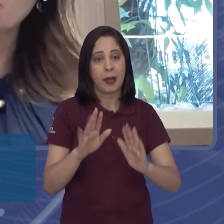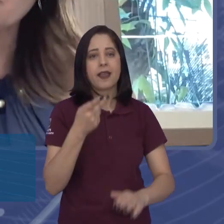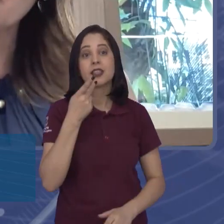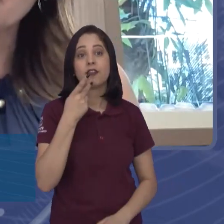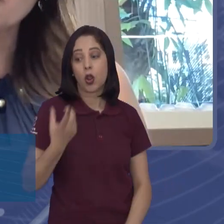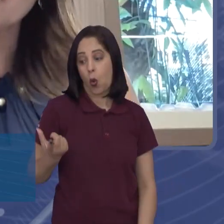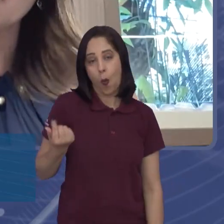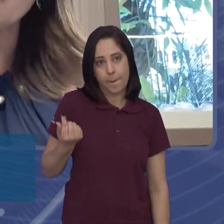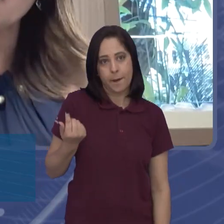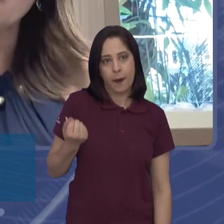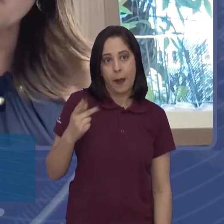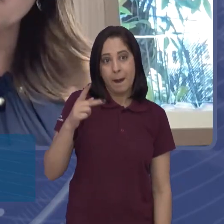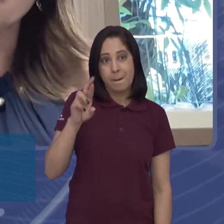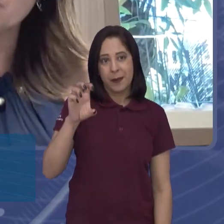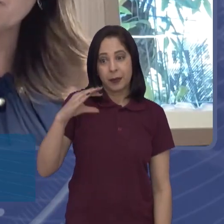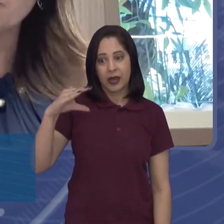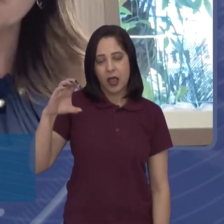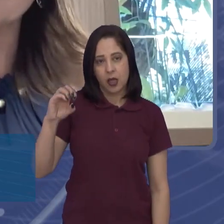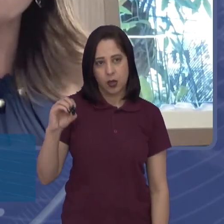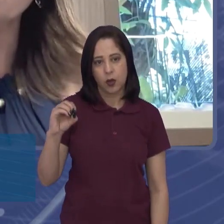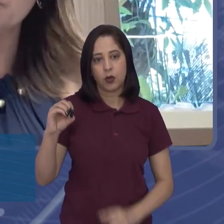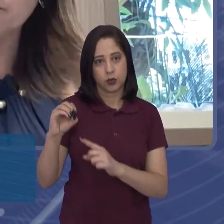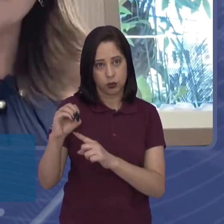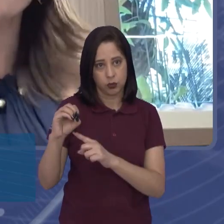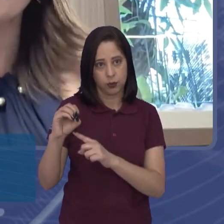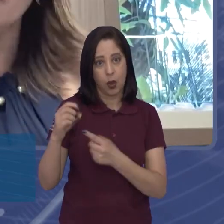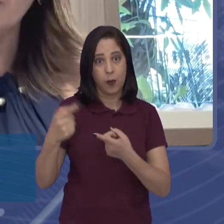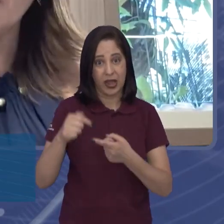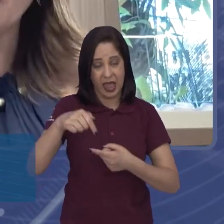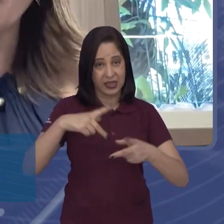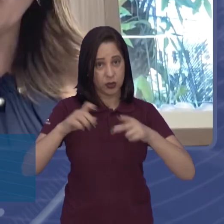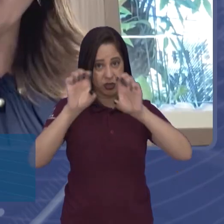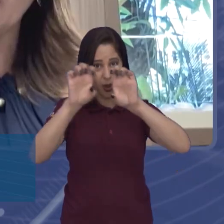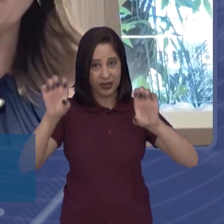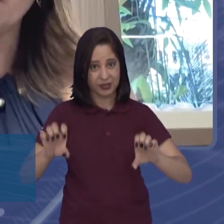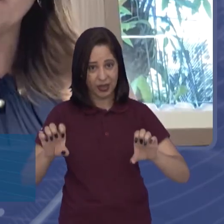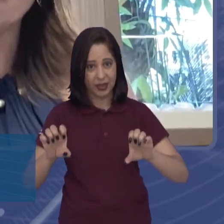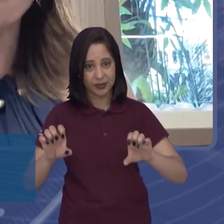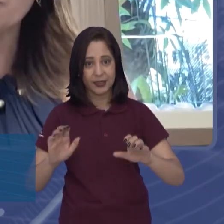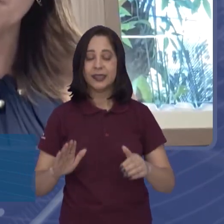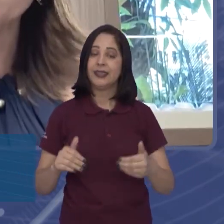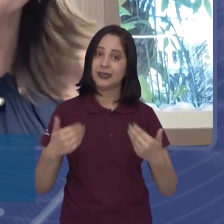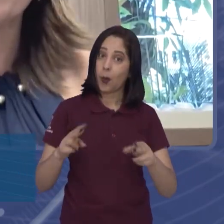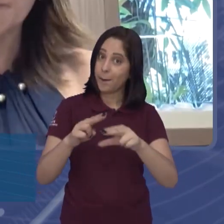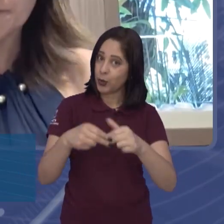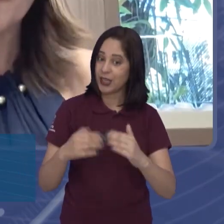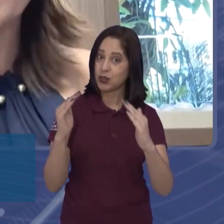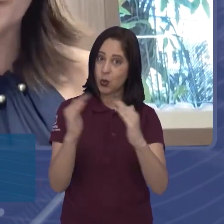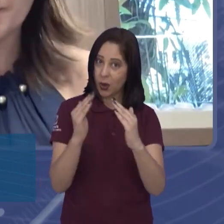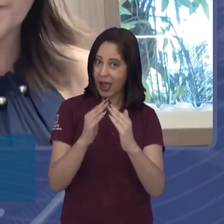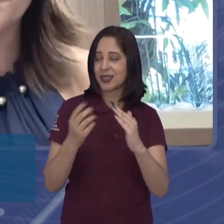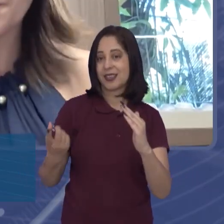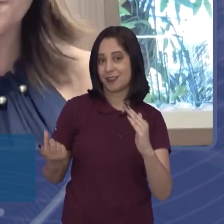São José, que por toda a infraestrutura que a cidade oferece, ela acaba ficando num valor mais elevado